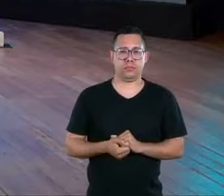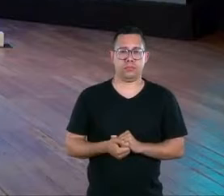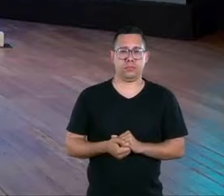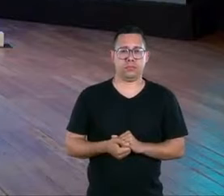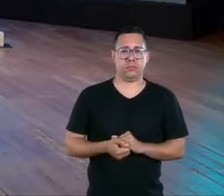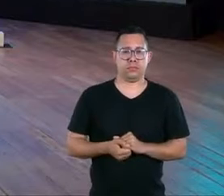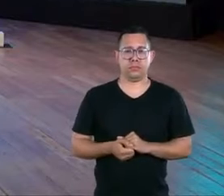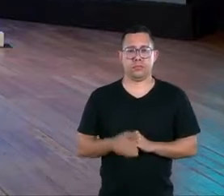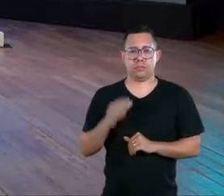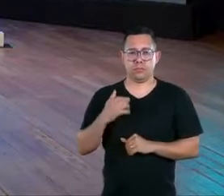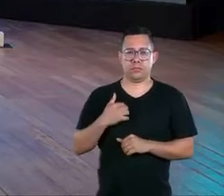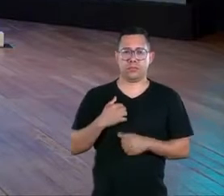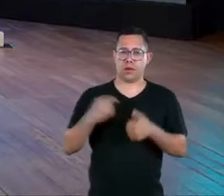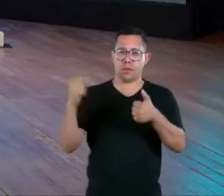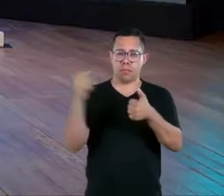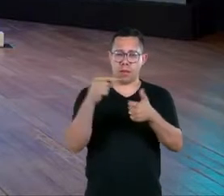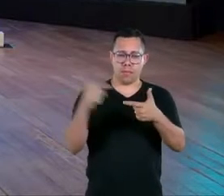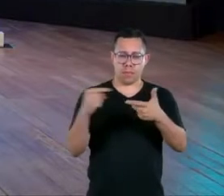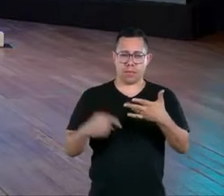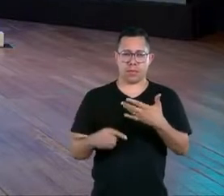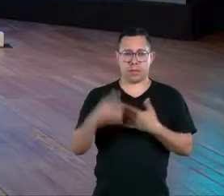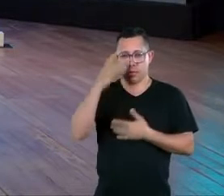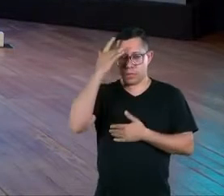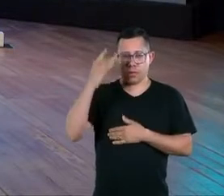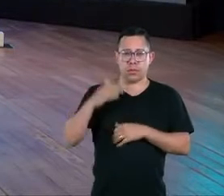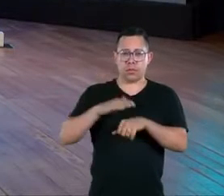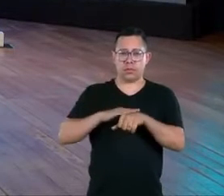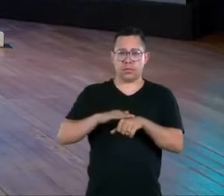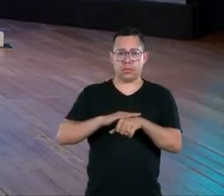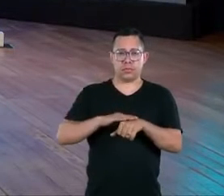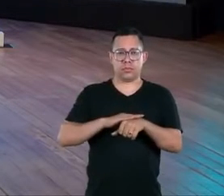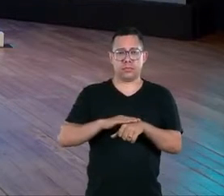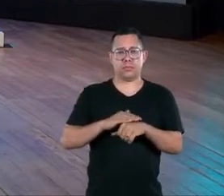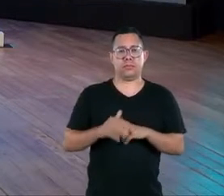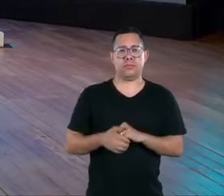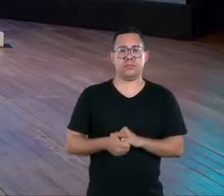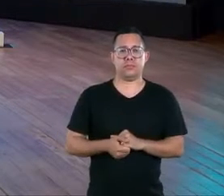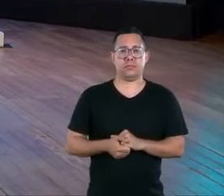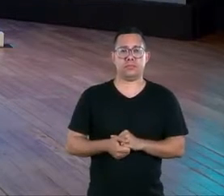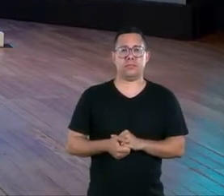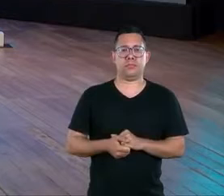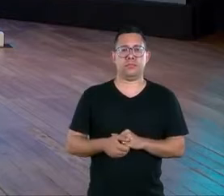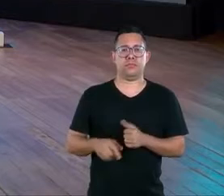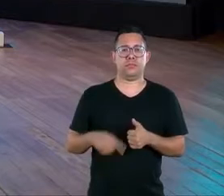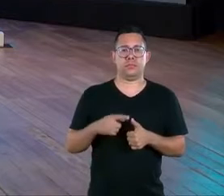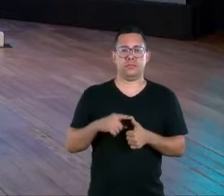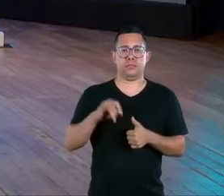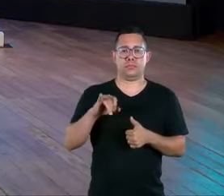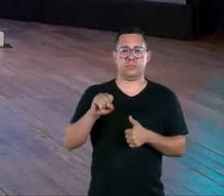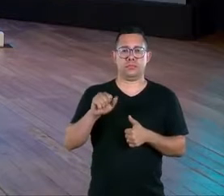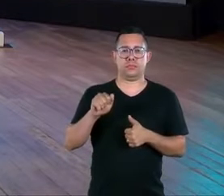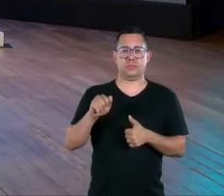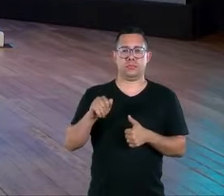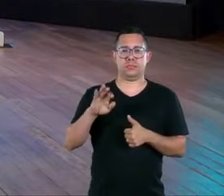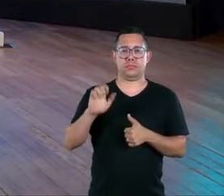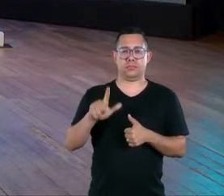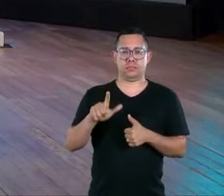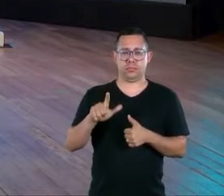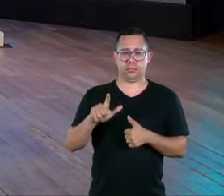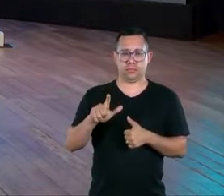por ordem de quem vai falar também, assim, de uma conversa que a gente já estabeleceu. Então, Isabel Cristina